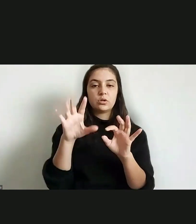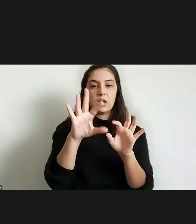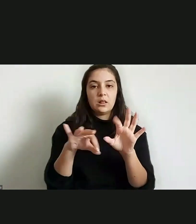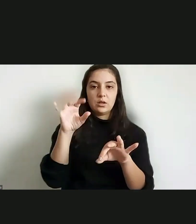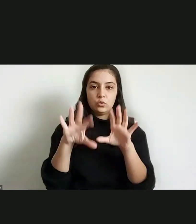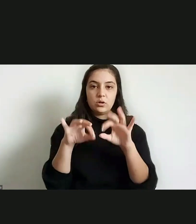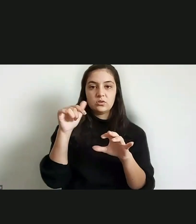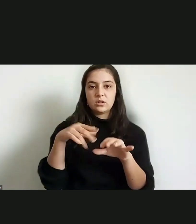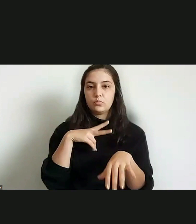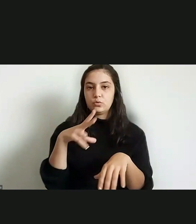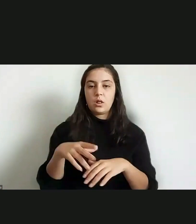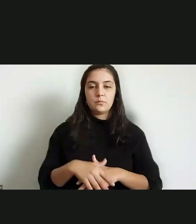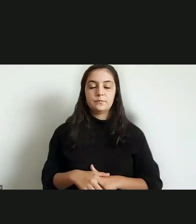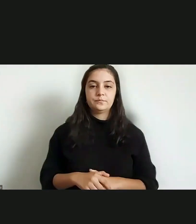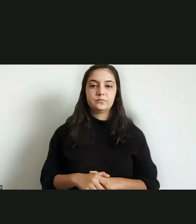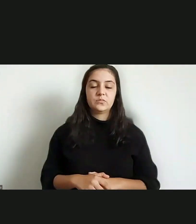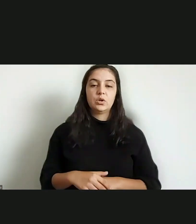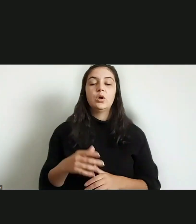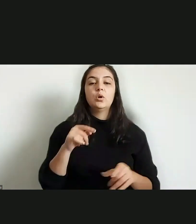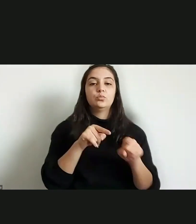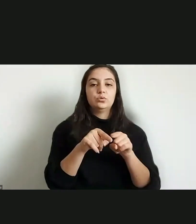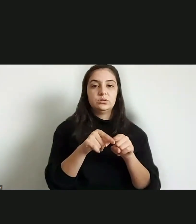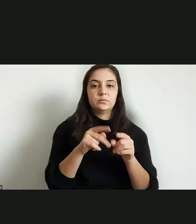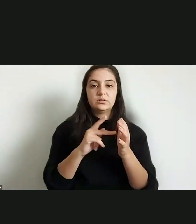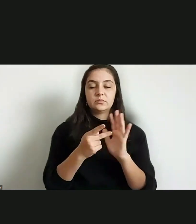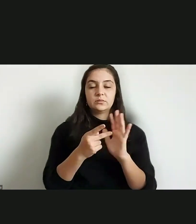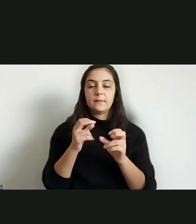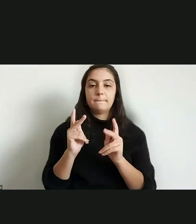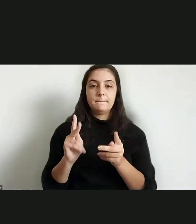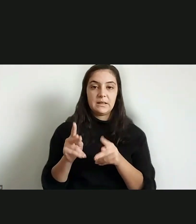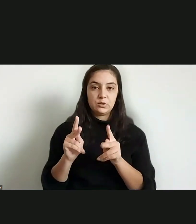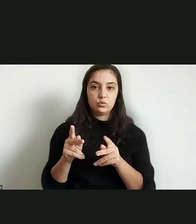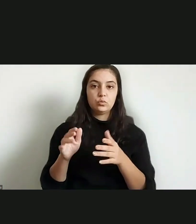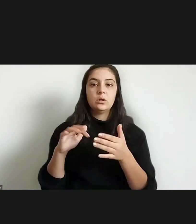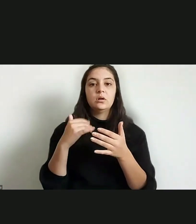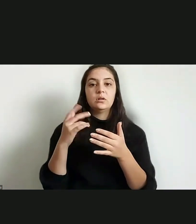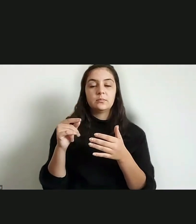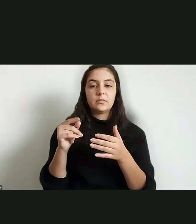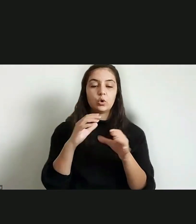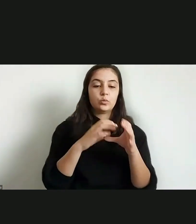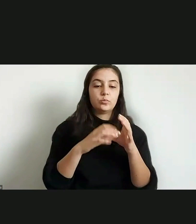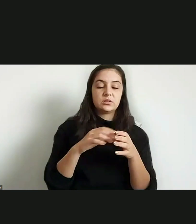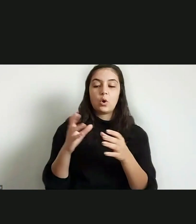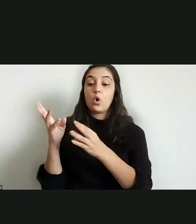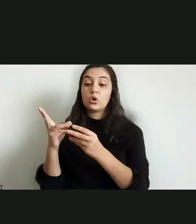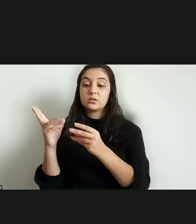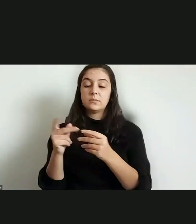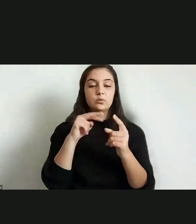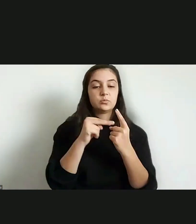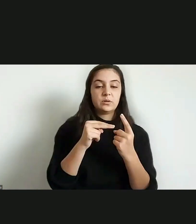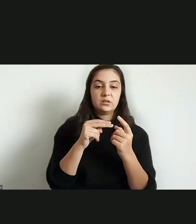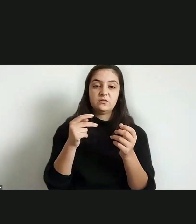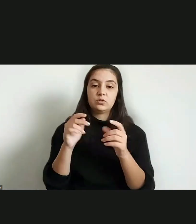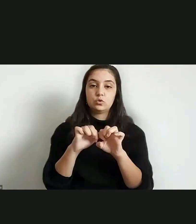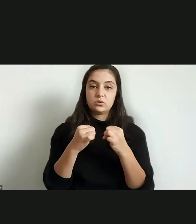Portanto, politicamente, tecnicamente, metodologicamente, do ponto de vista da comunicação, do ponto de vista do orçamento e do ponto de vista da sociedade, nós temos que encontrar